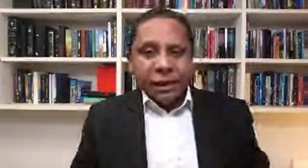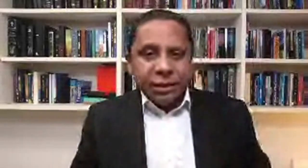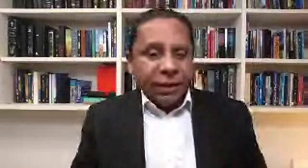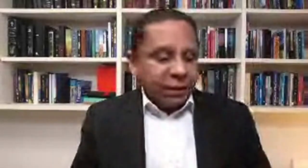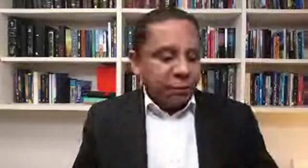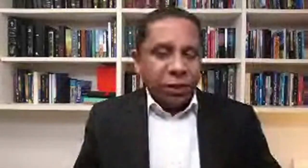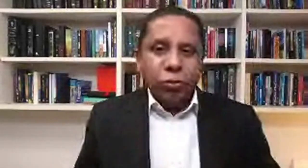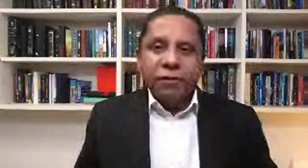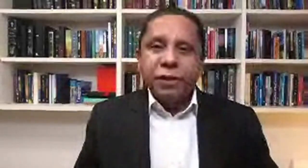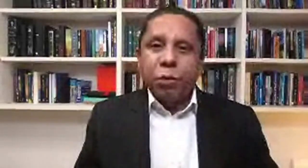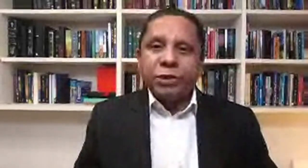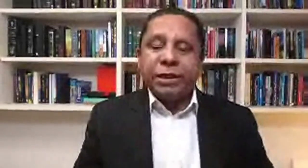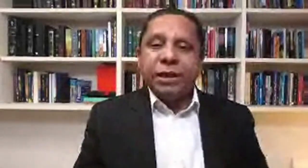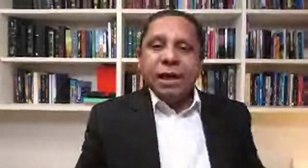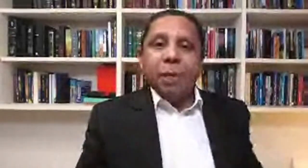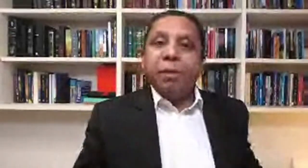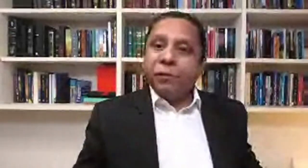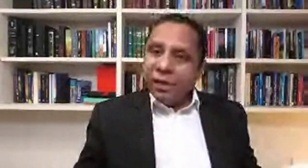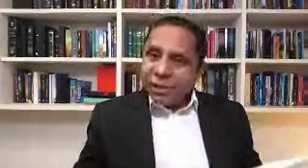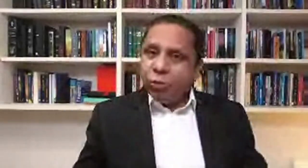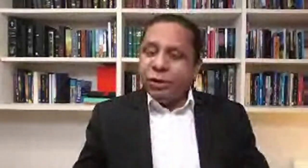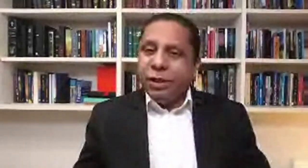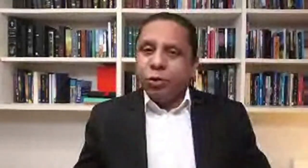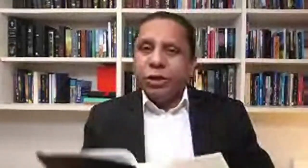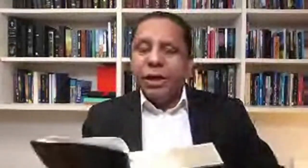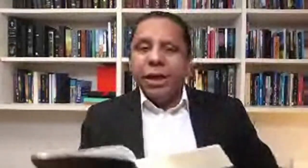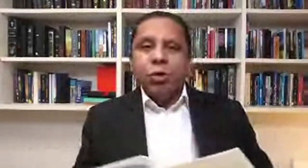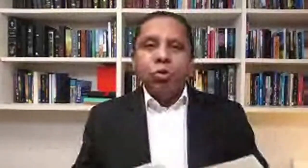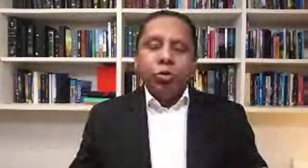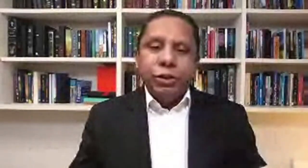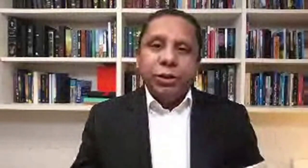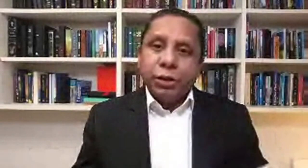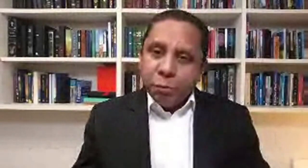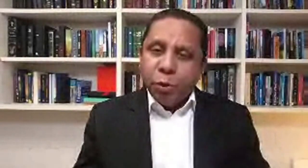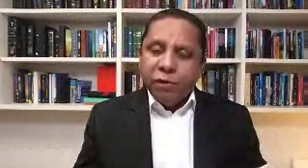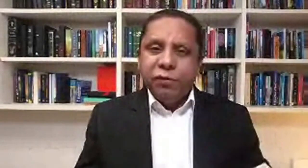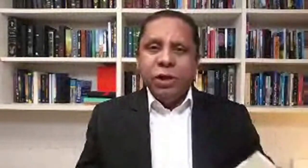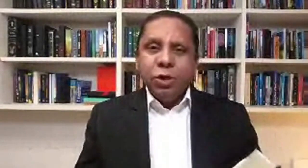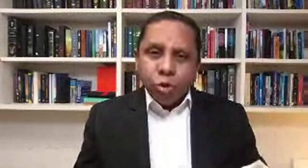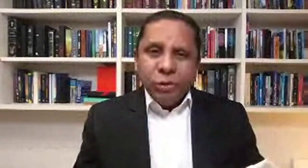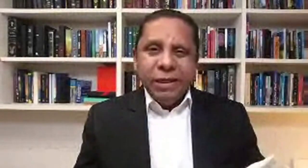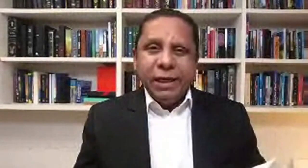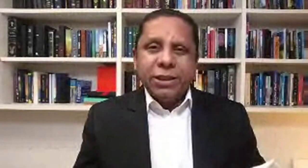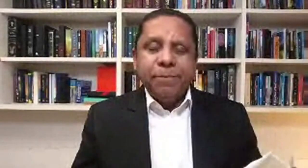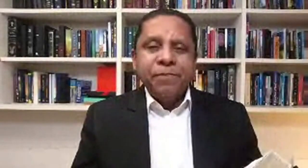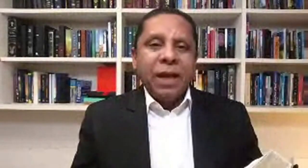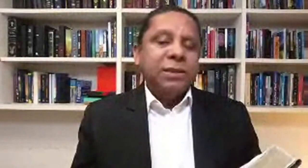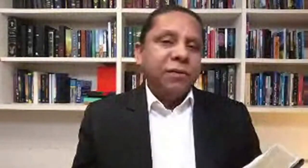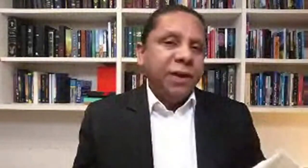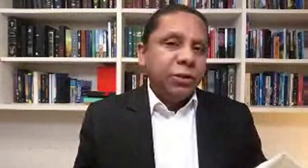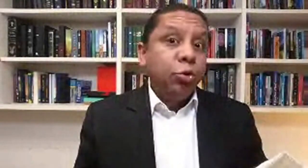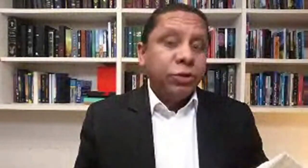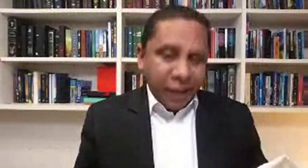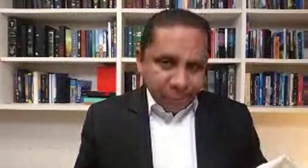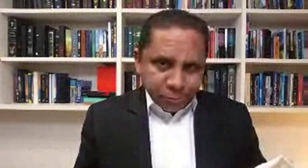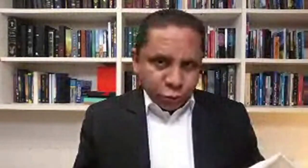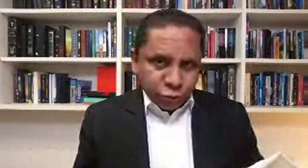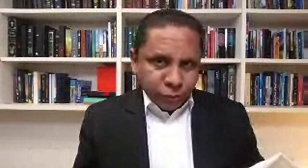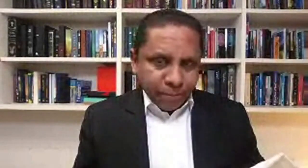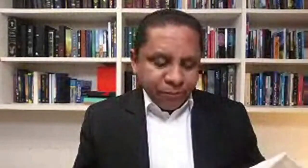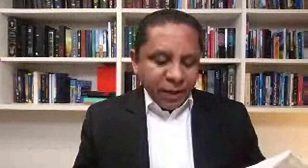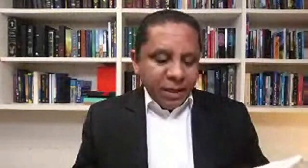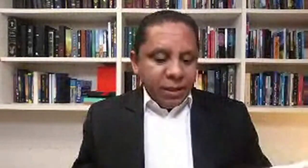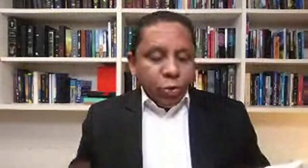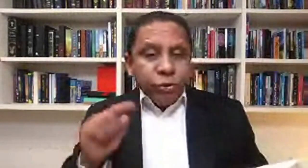E as sete igrejas, mais uma vez, mostra a perfeição de Deus em conduzir seu povo, sua igreja, através dos